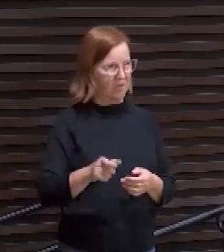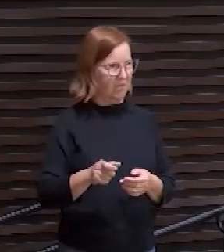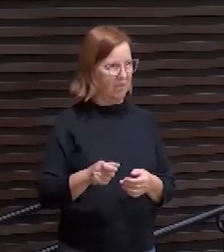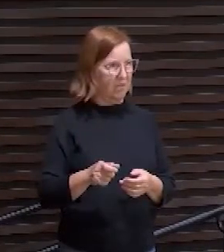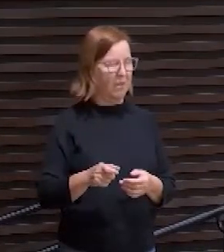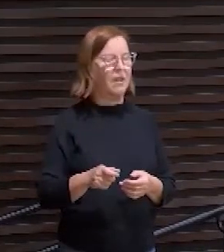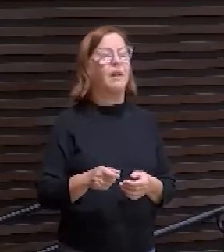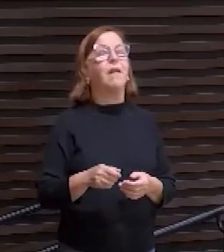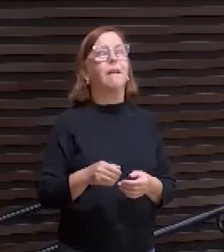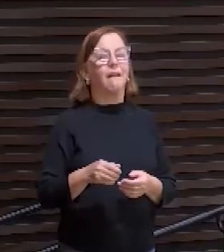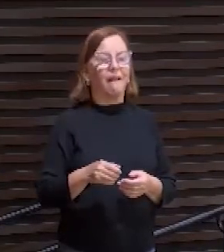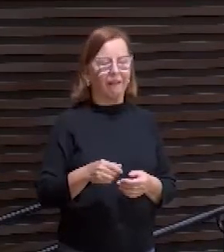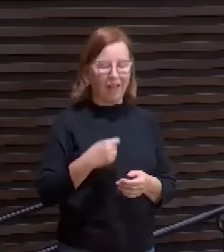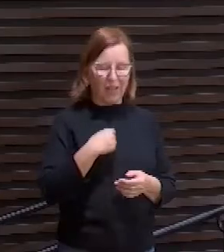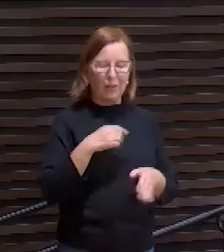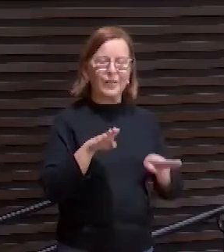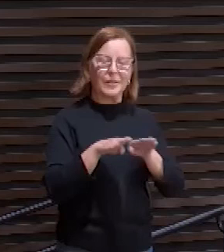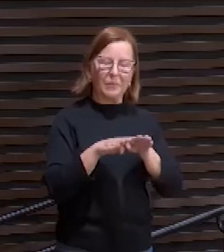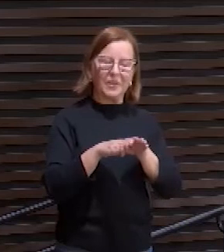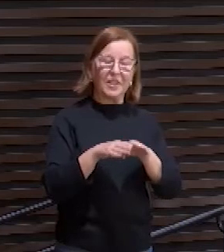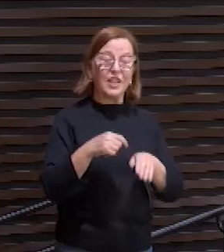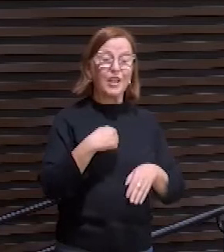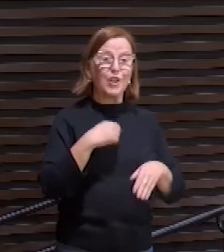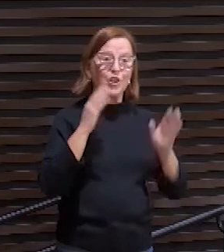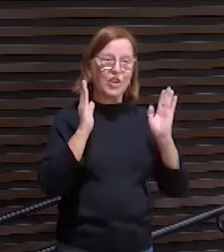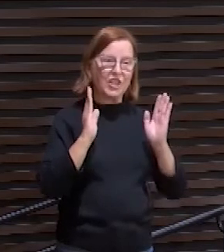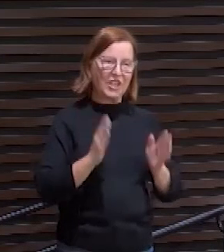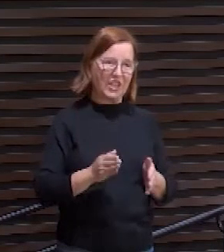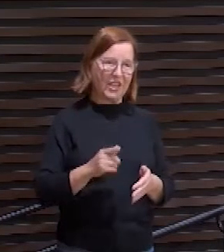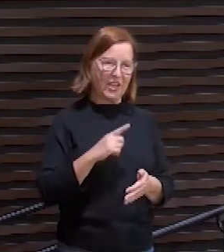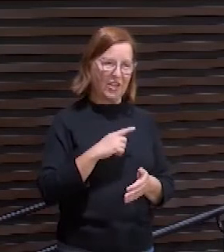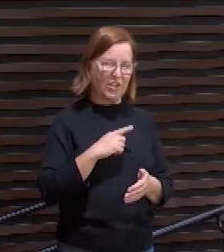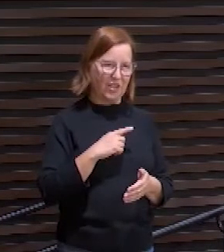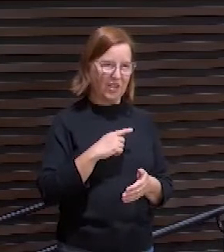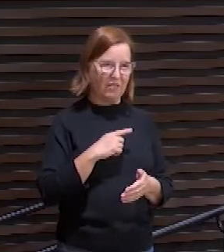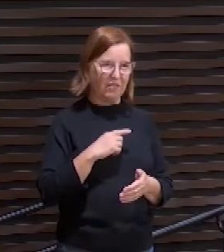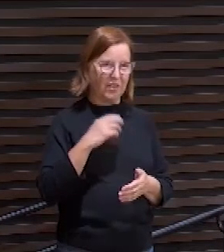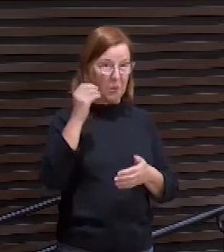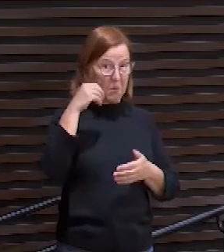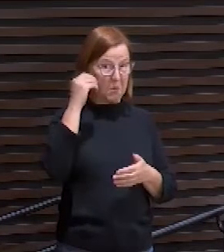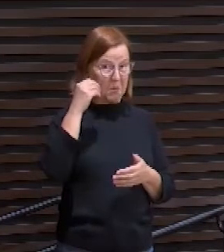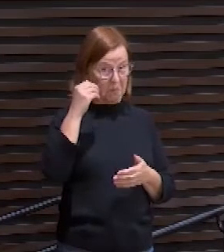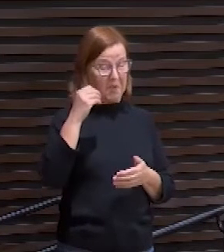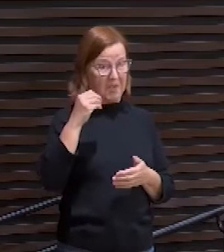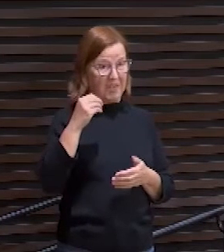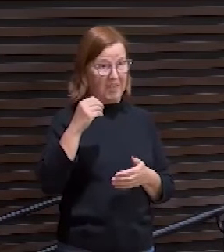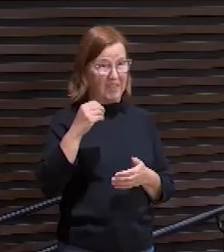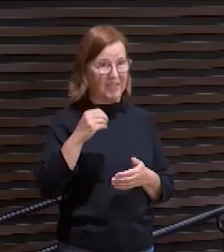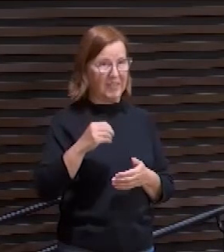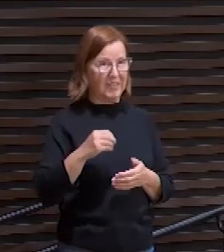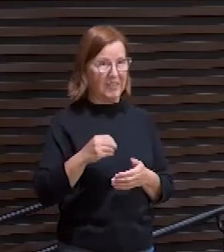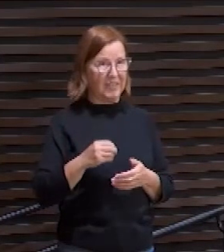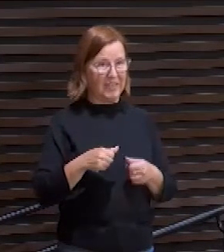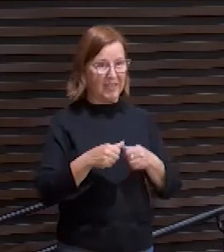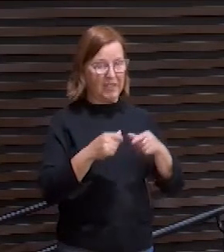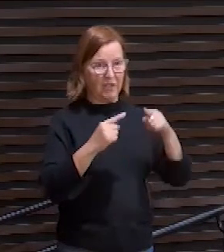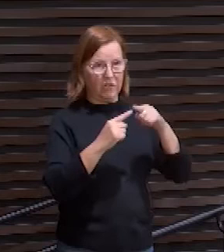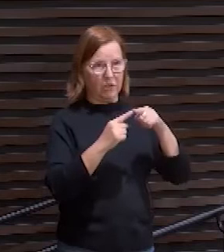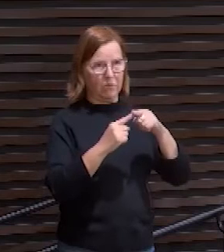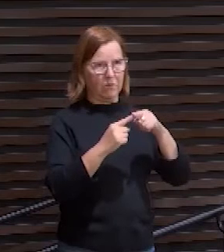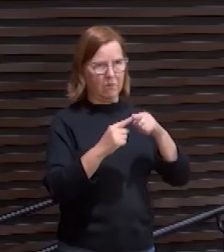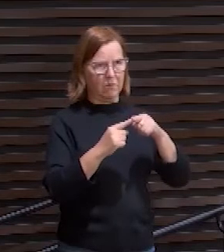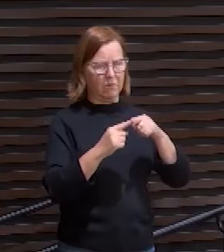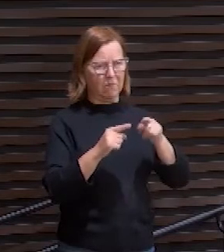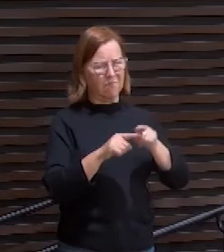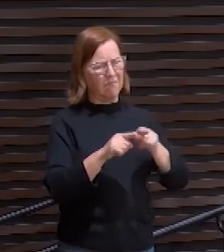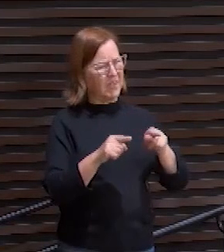Eu já tive algum tipo de experiência desse tipo. Mas o que tem a ver isso,